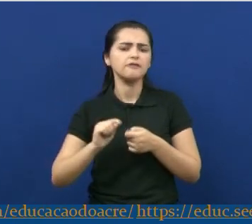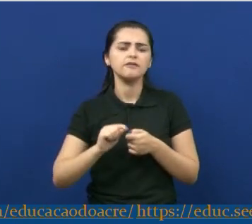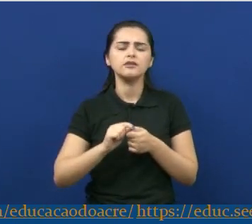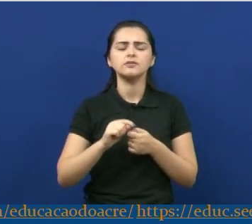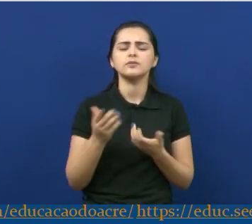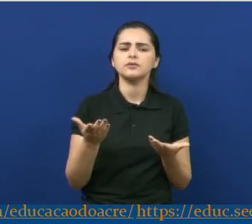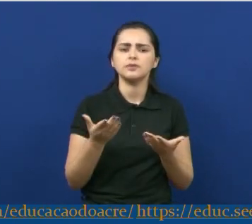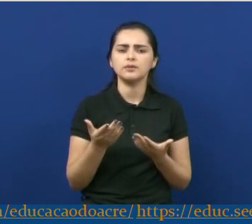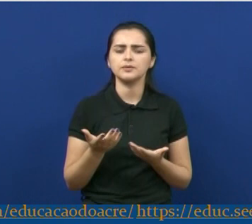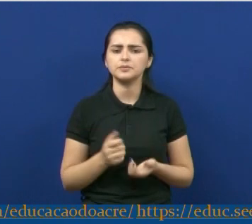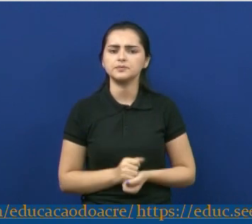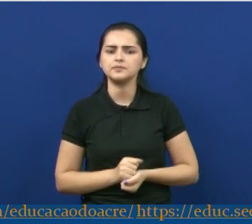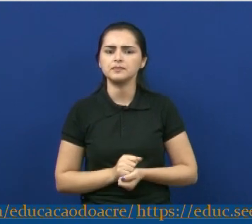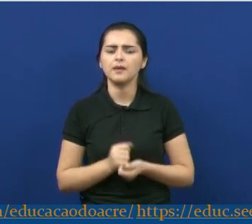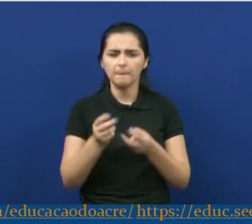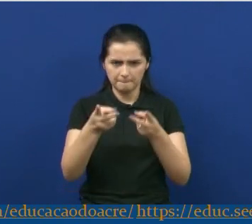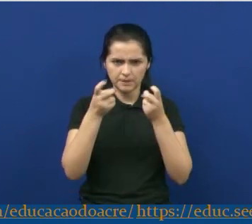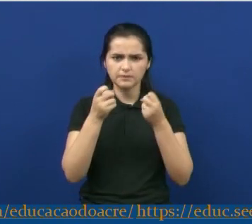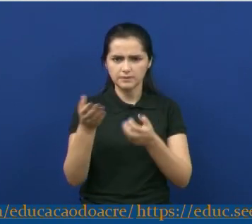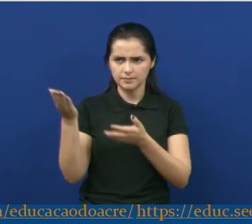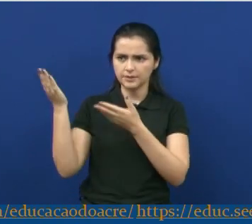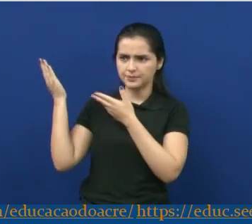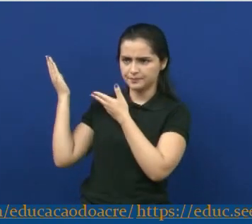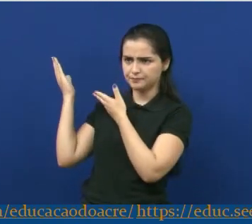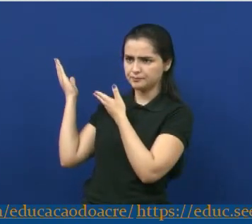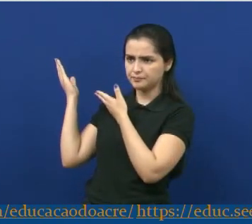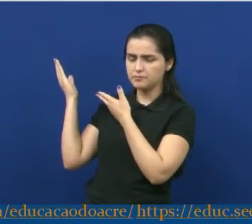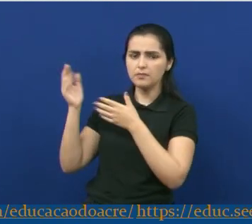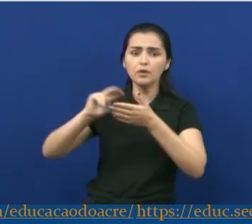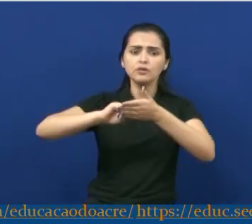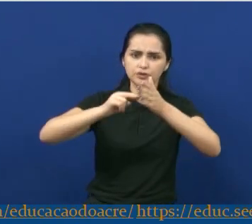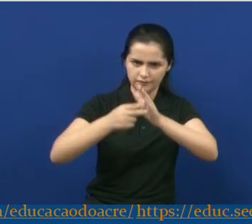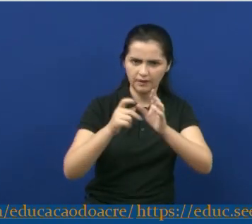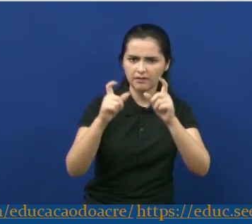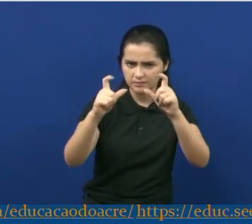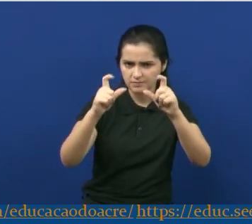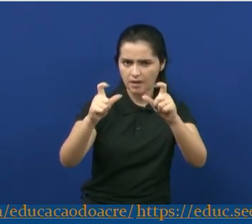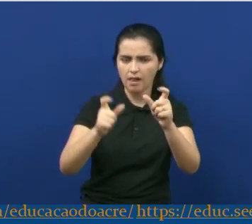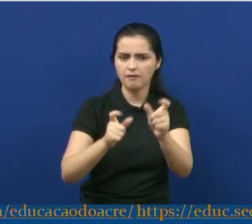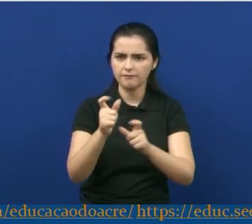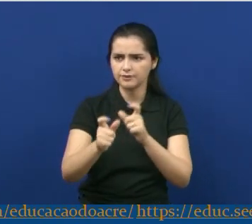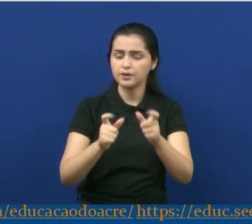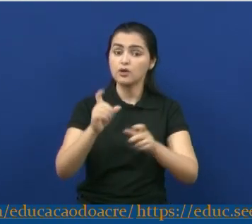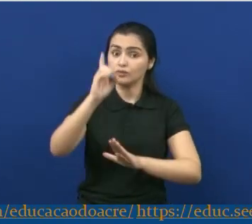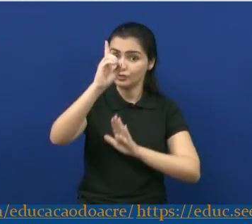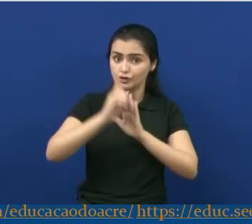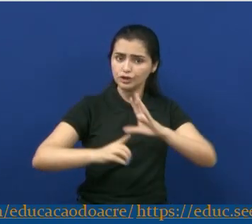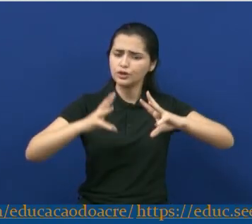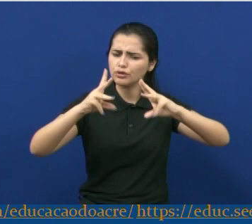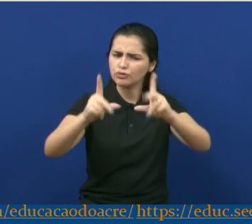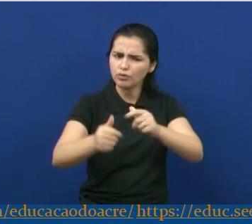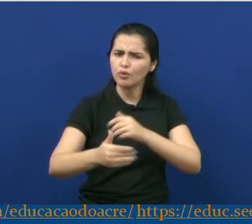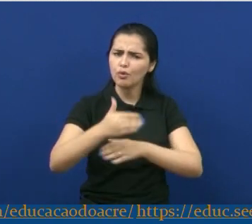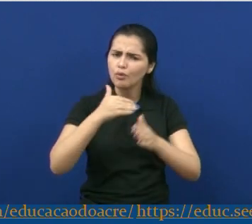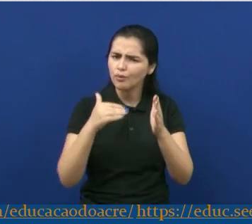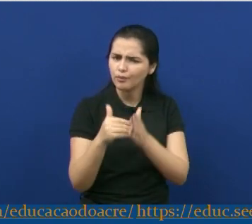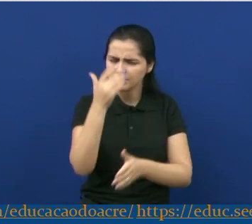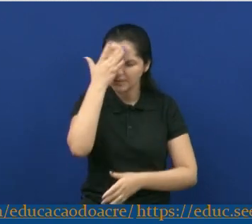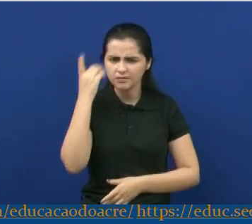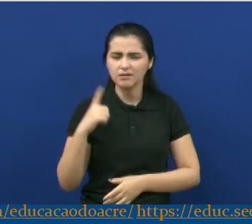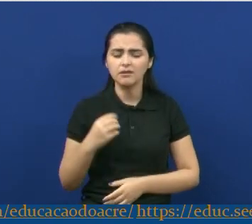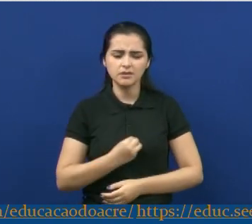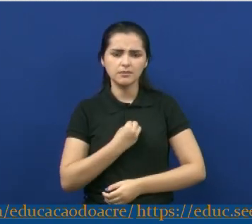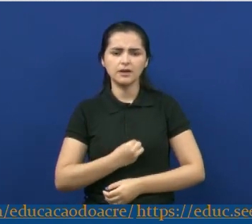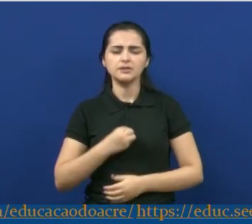o sufrágio universal? Observem aí, o sufrágio universal é o direito que todo cidadão tem de participar